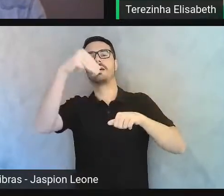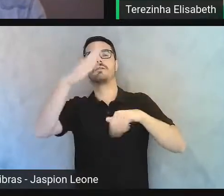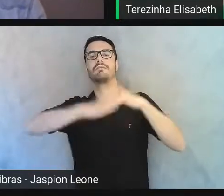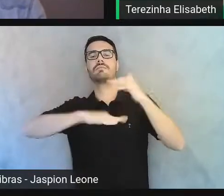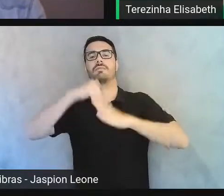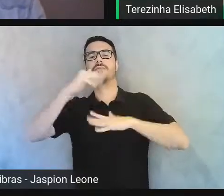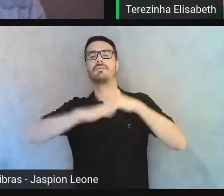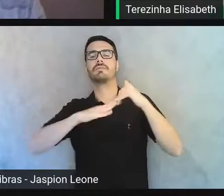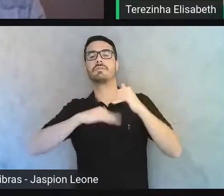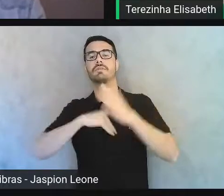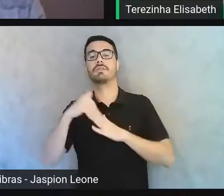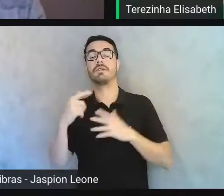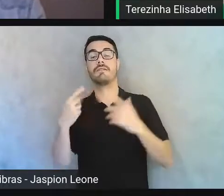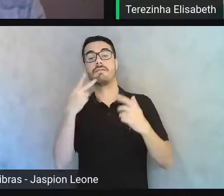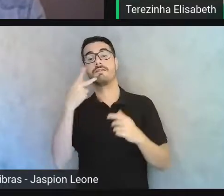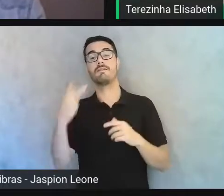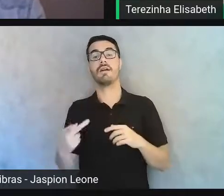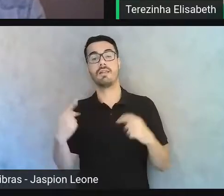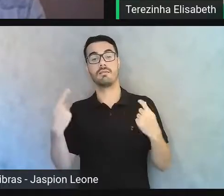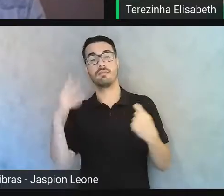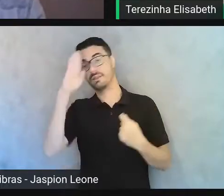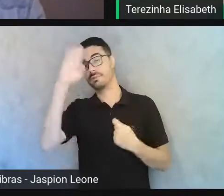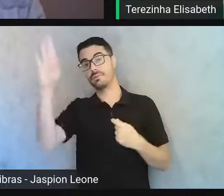da necessidade